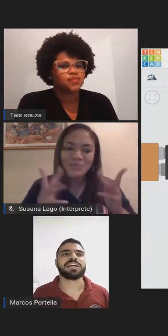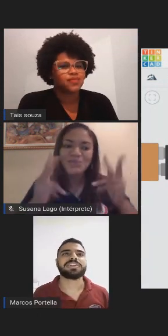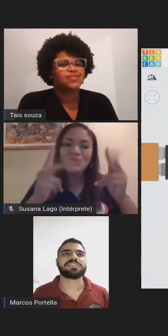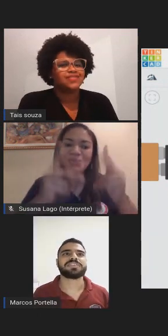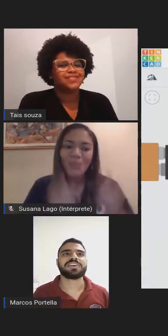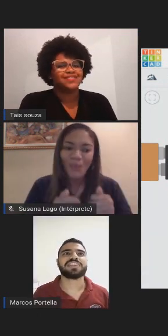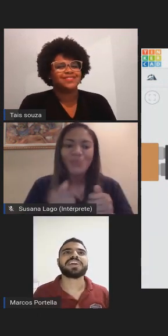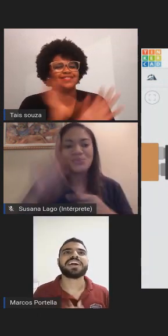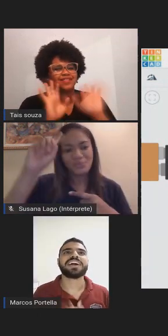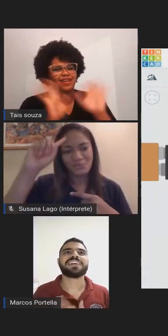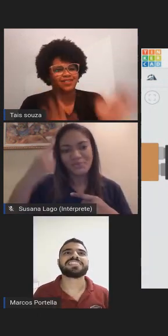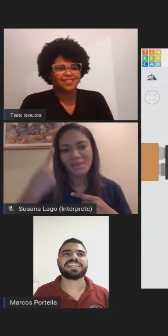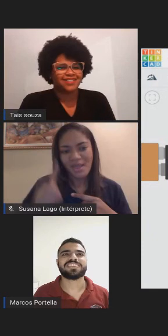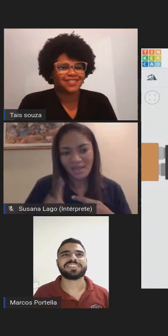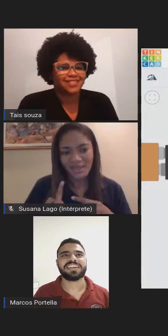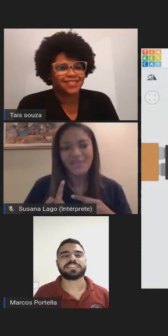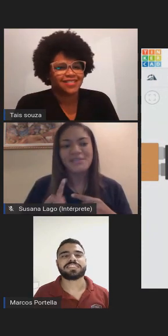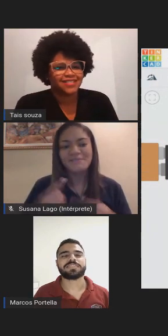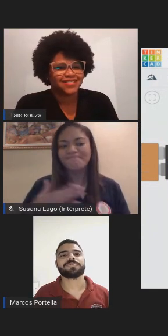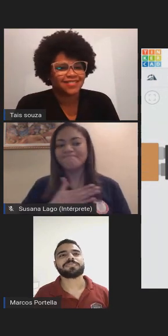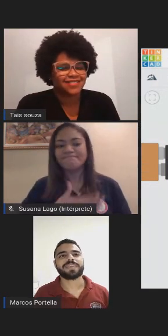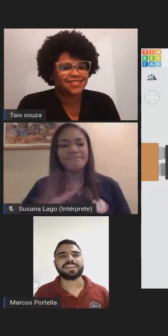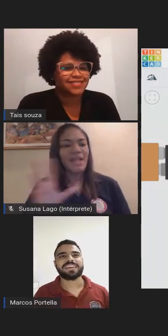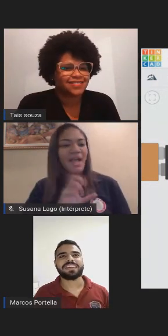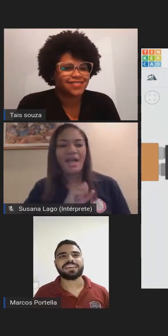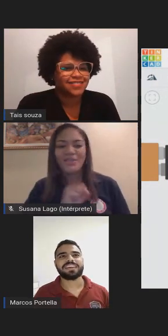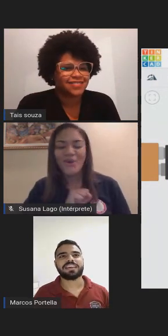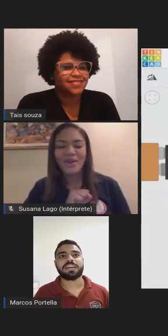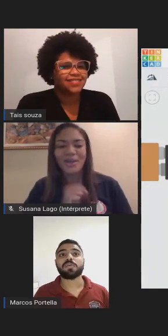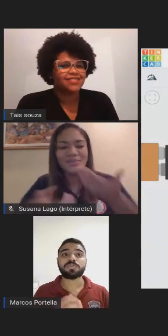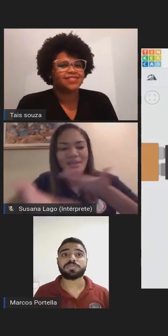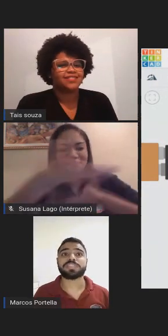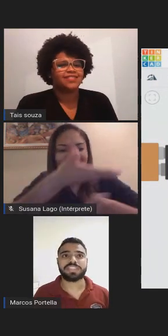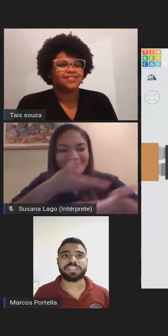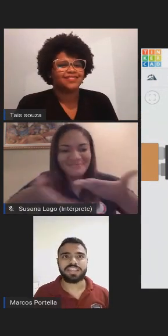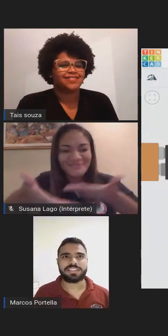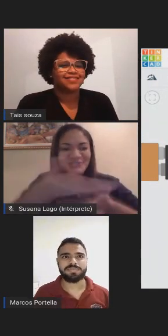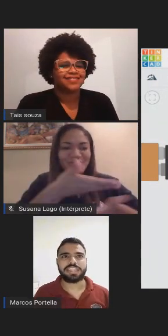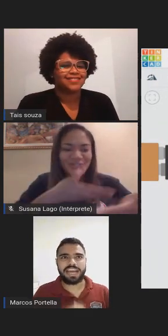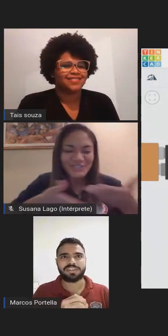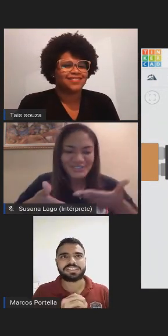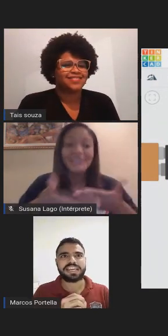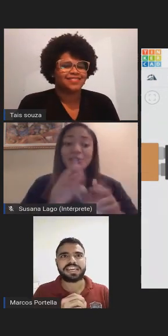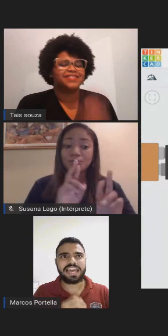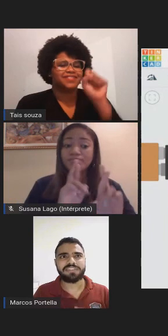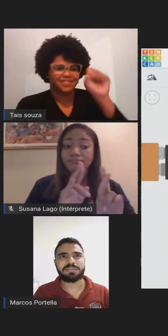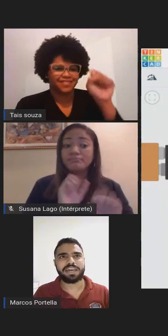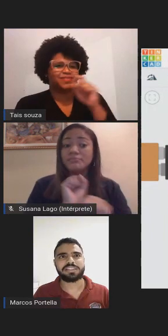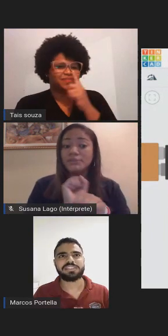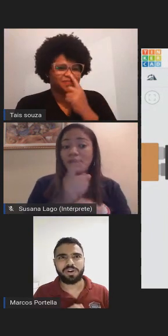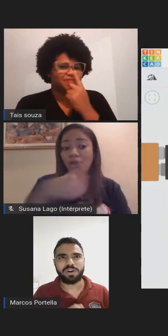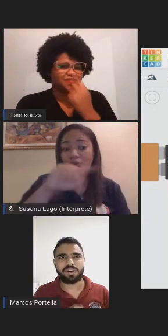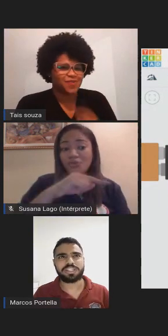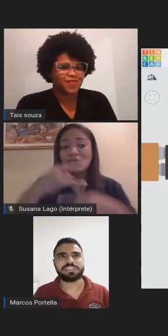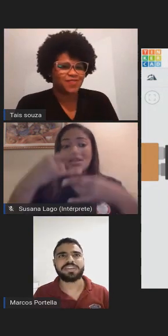eu quanto a Thaís adoramos estar aqui com vocês. E eu conto com vocês na nossa live de